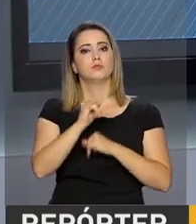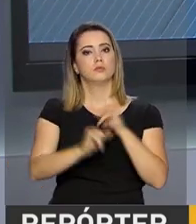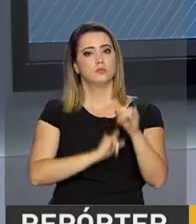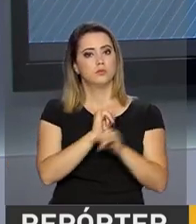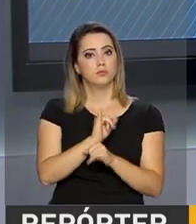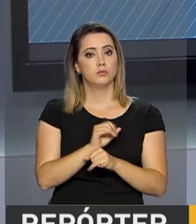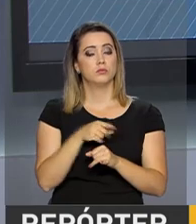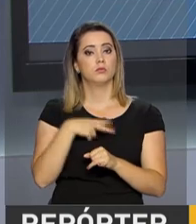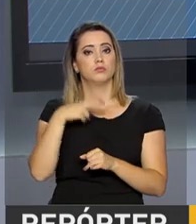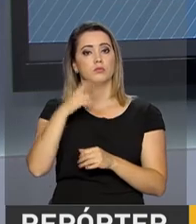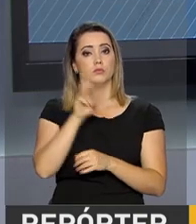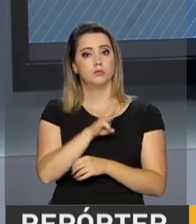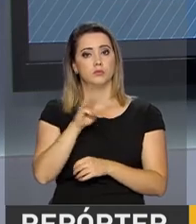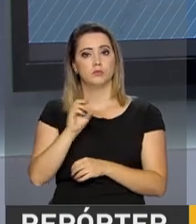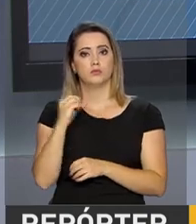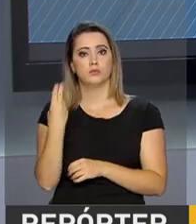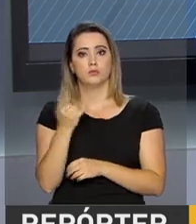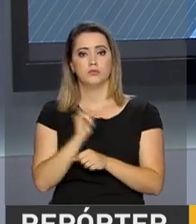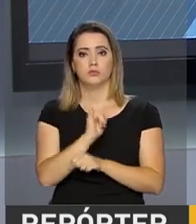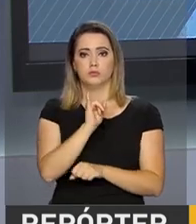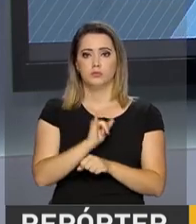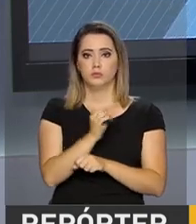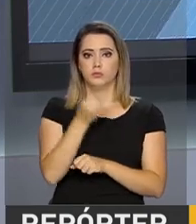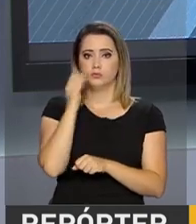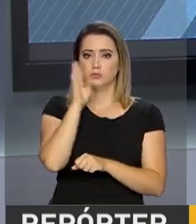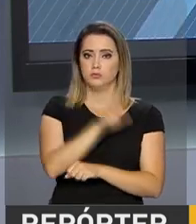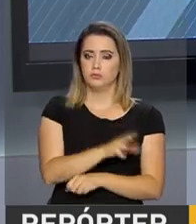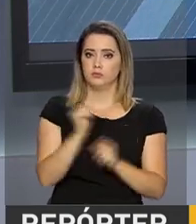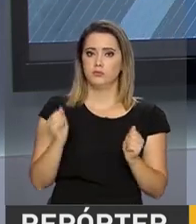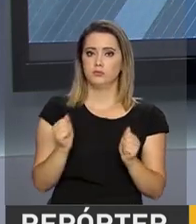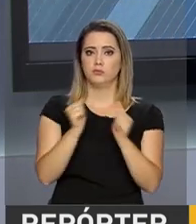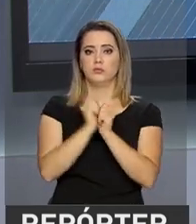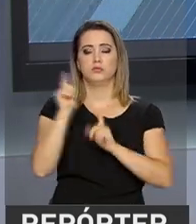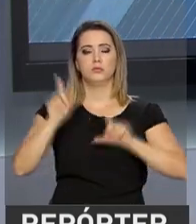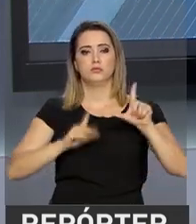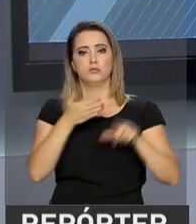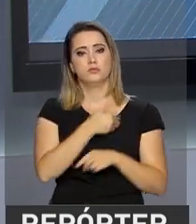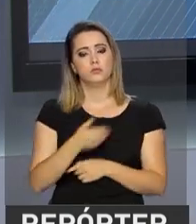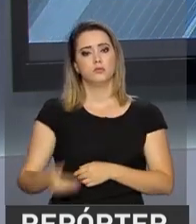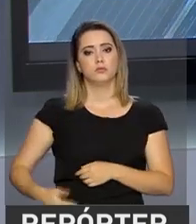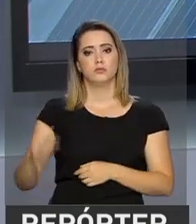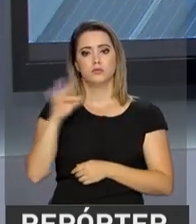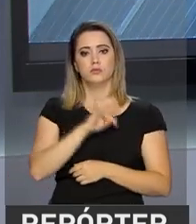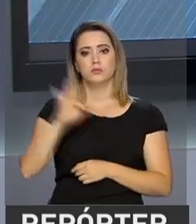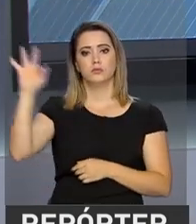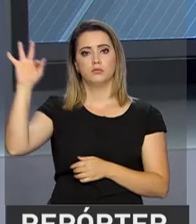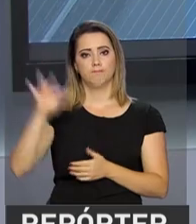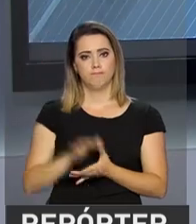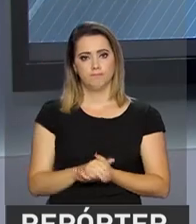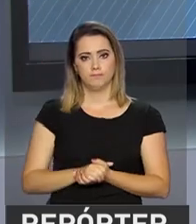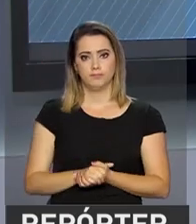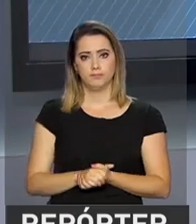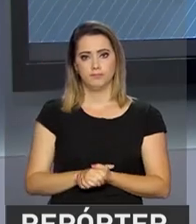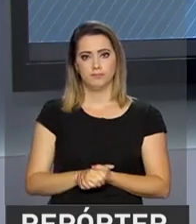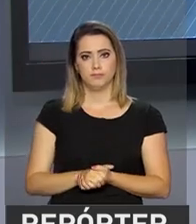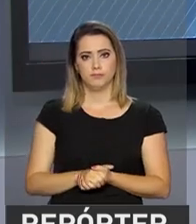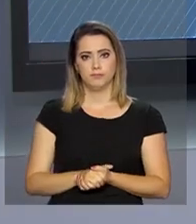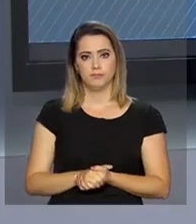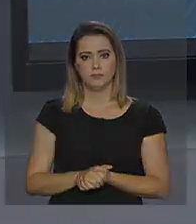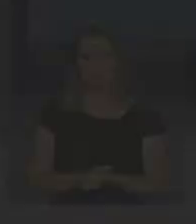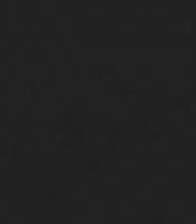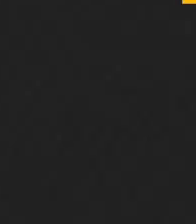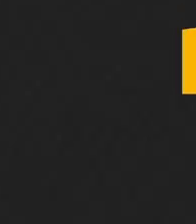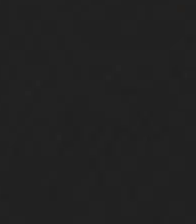no site da nbr ou em nosso canal no youtube uma boa tarde pra você continue com a gente na nbr a tv do governo federal